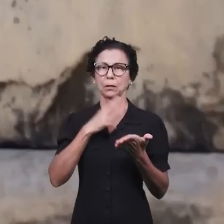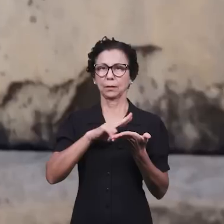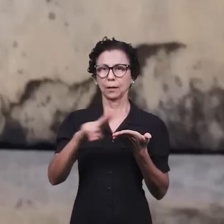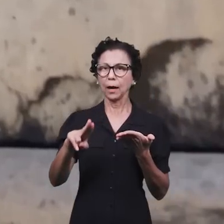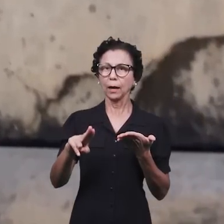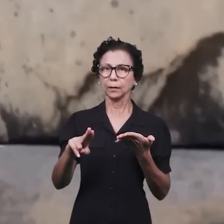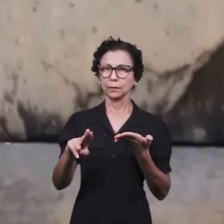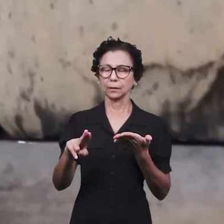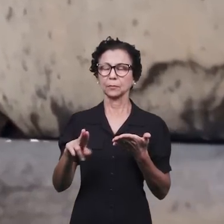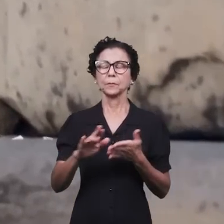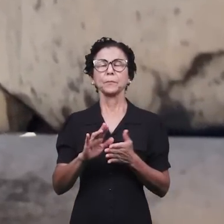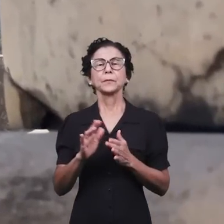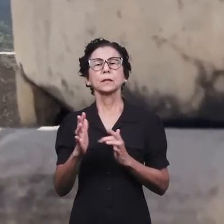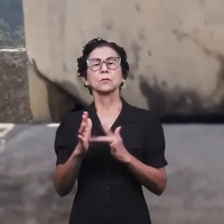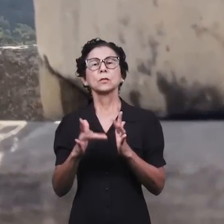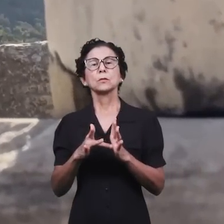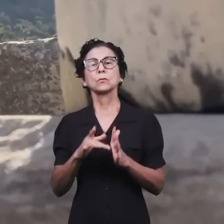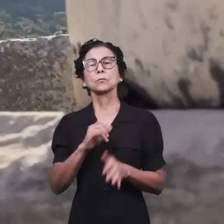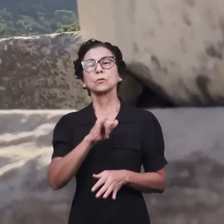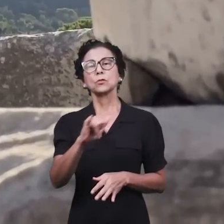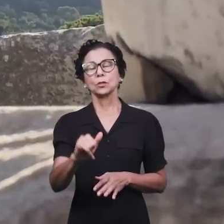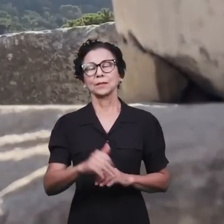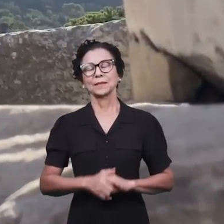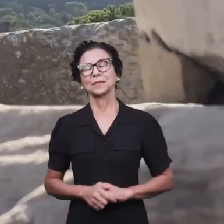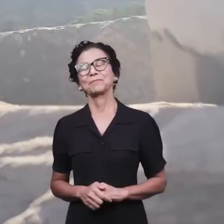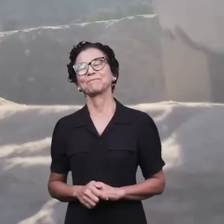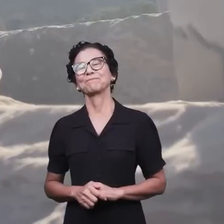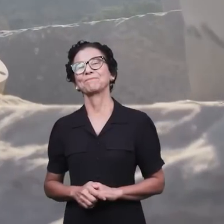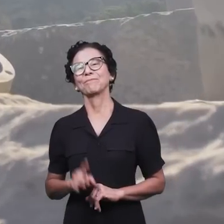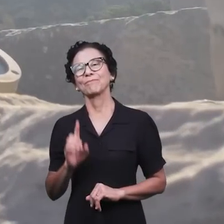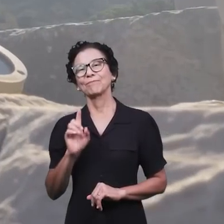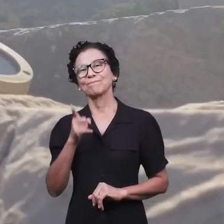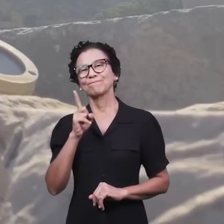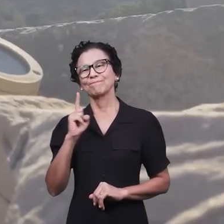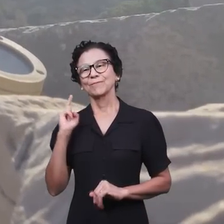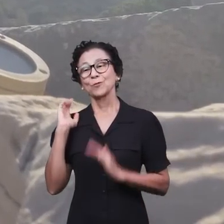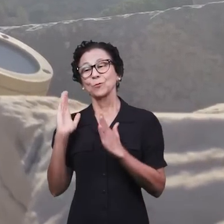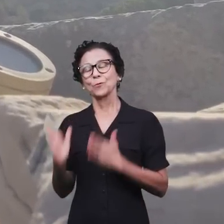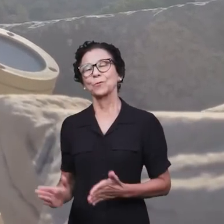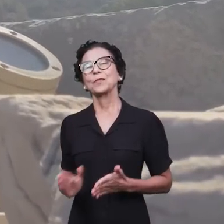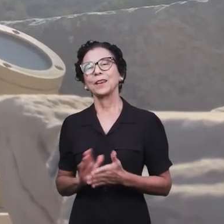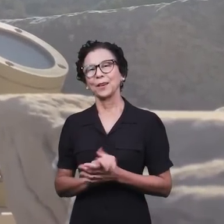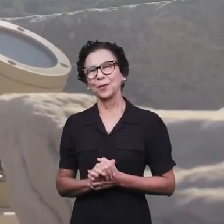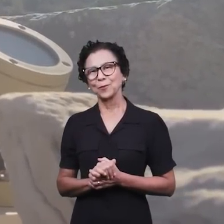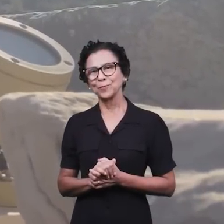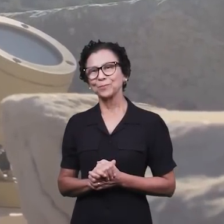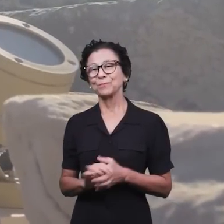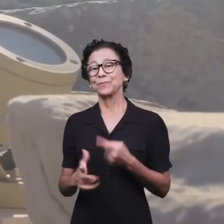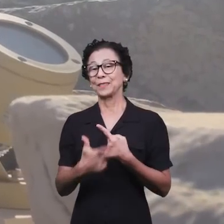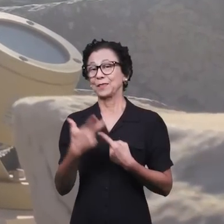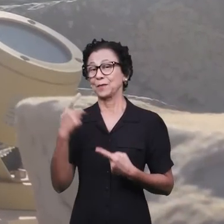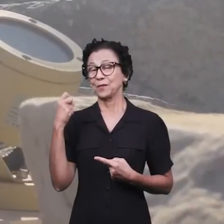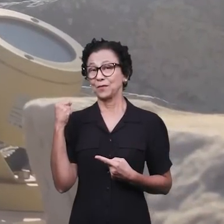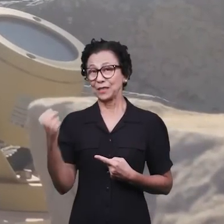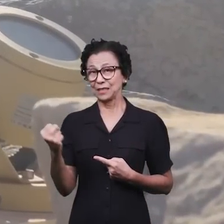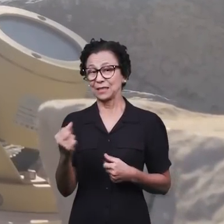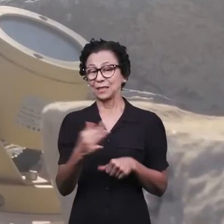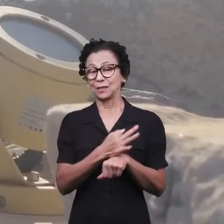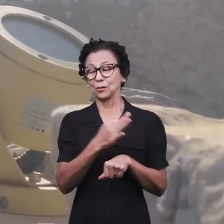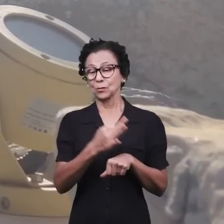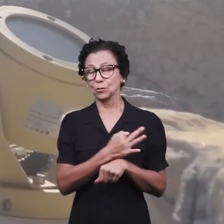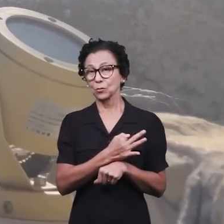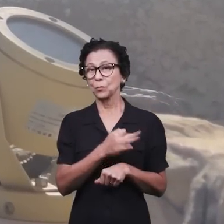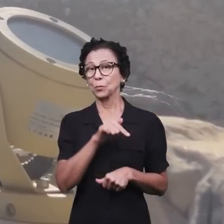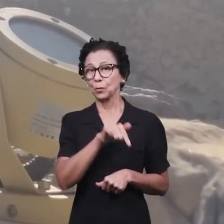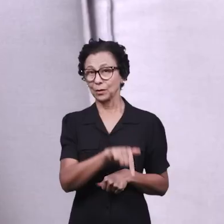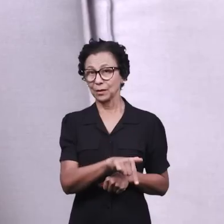a carta à igreja de Éfeso, ele faz ali uma recomendação seguinte: ao que vencer, né, dar-lhe-ei a comer da árvore da